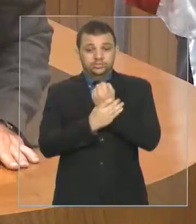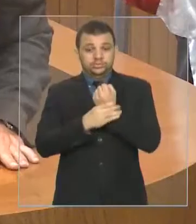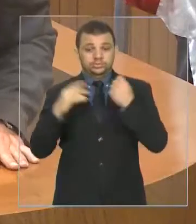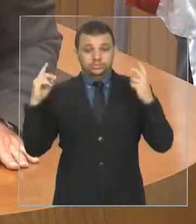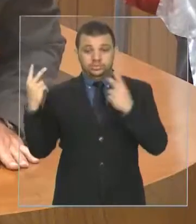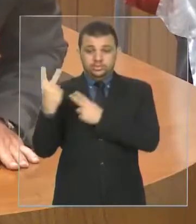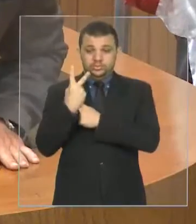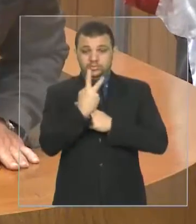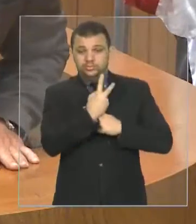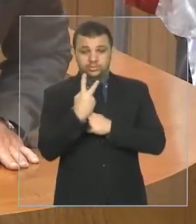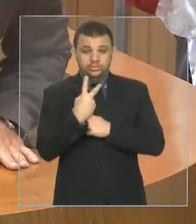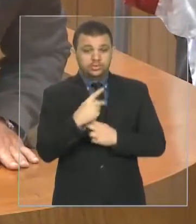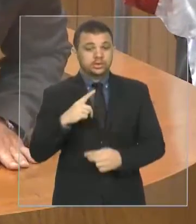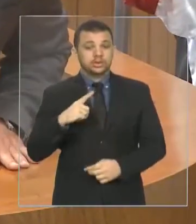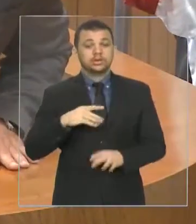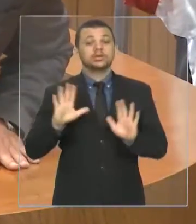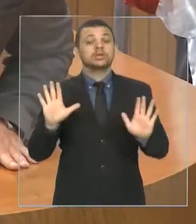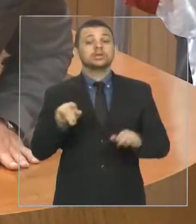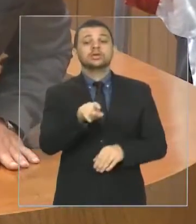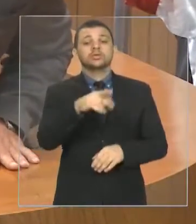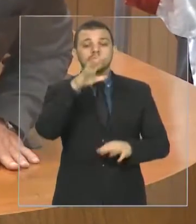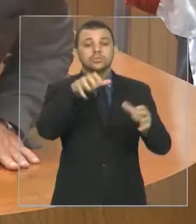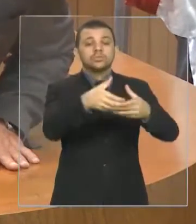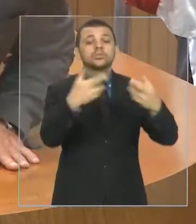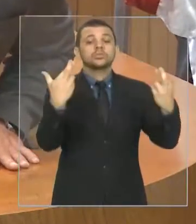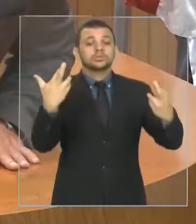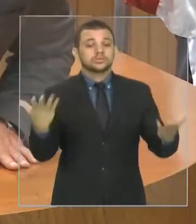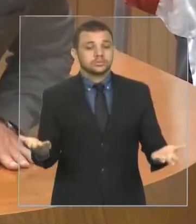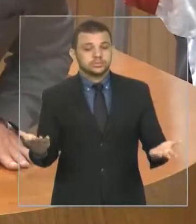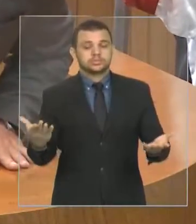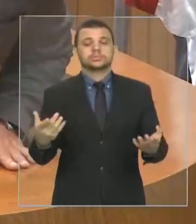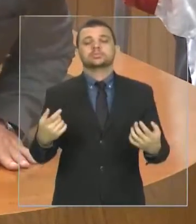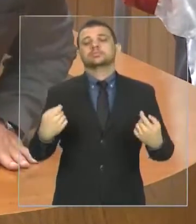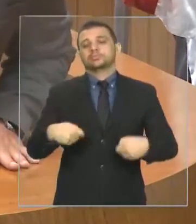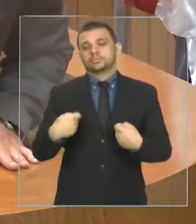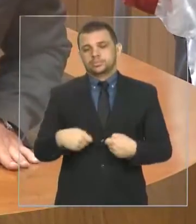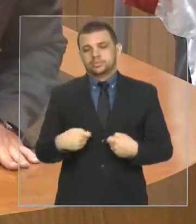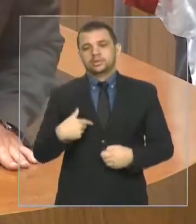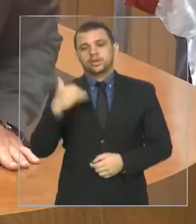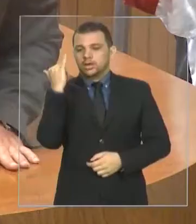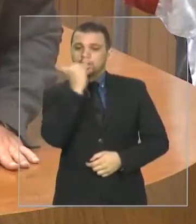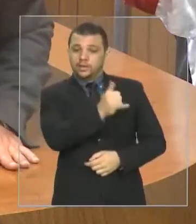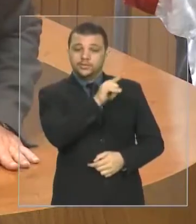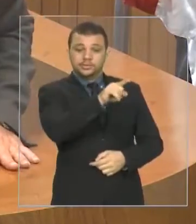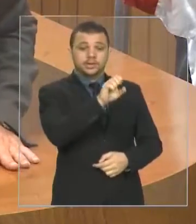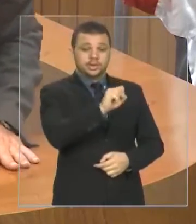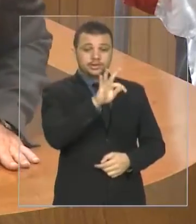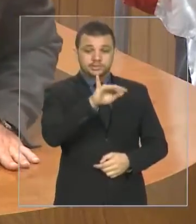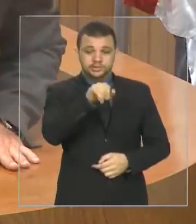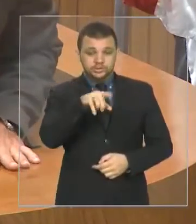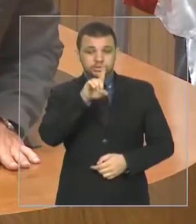vez, ele vai ser responsável pela segurança do torcedor